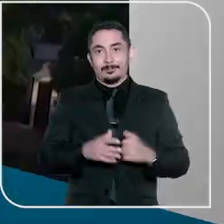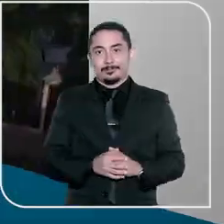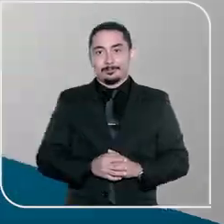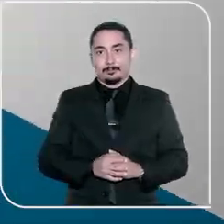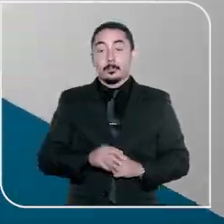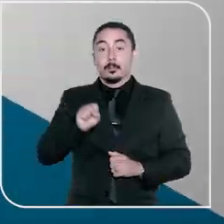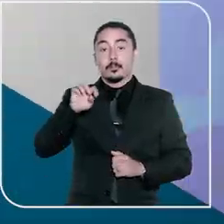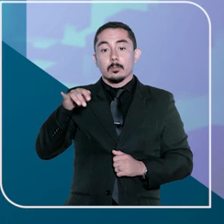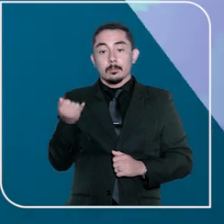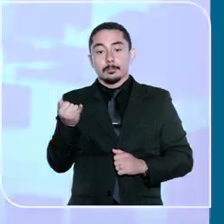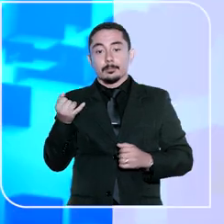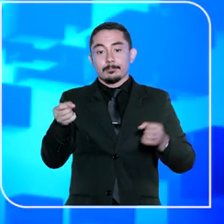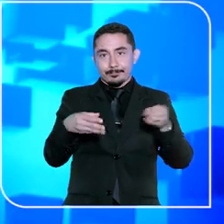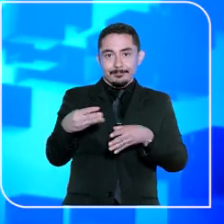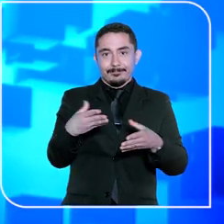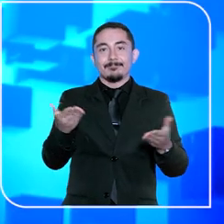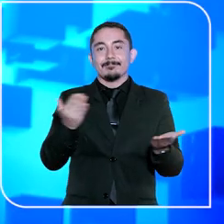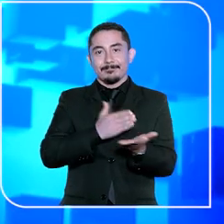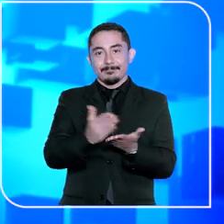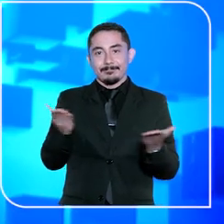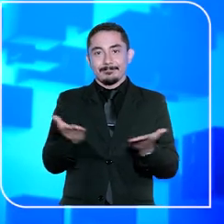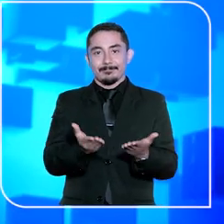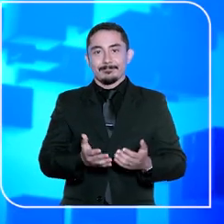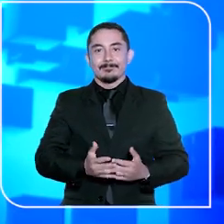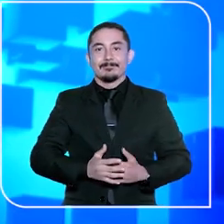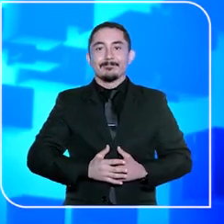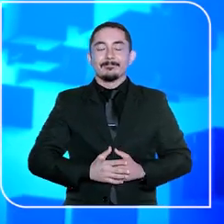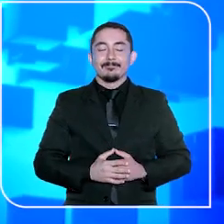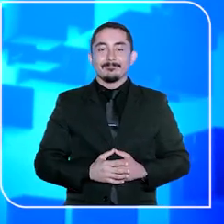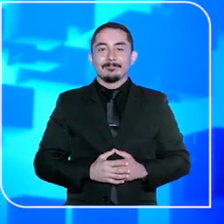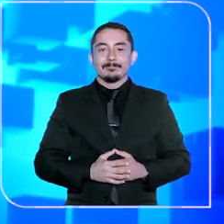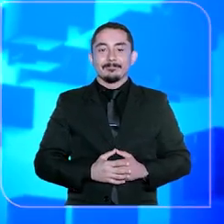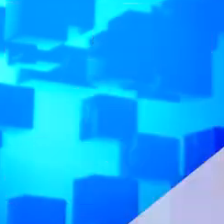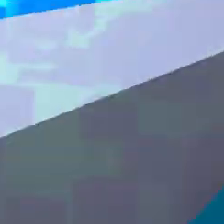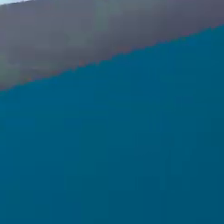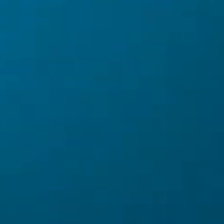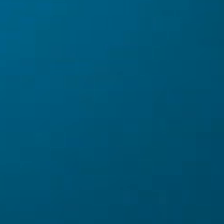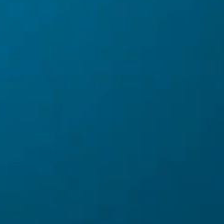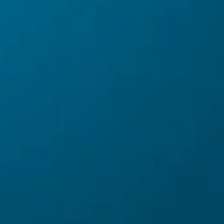violento o STJ notícias Está no